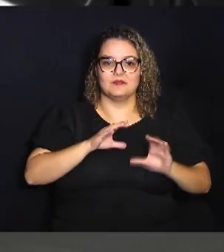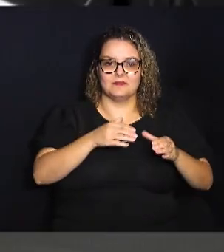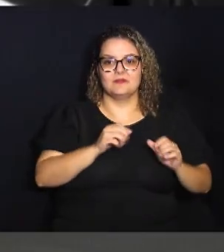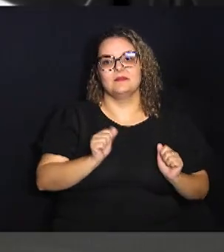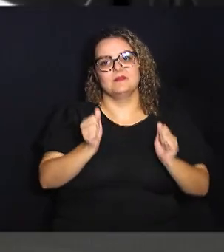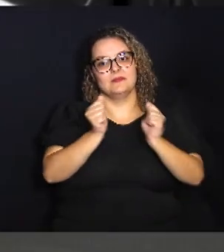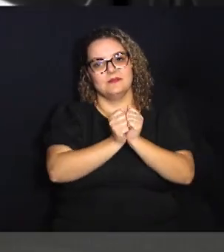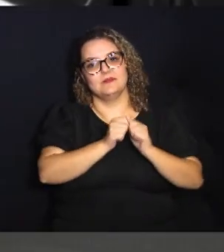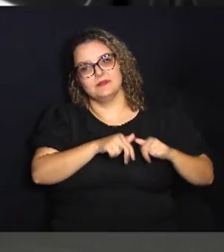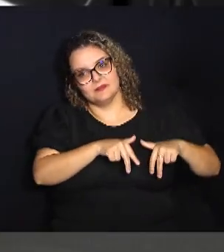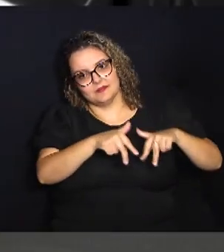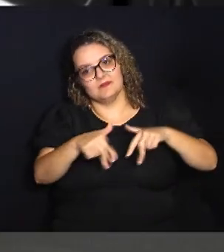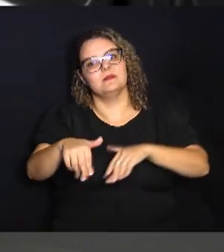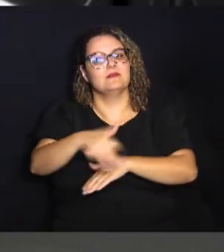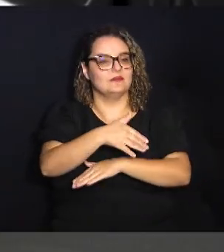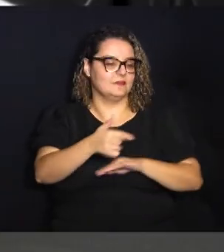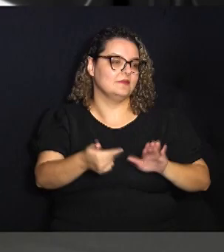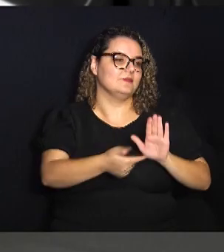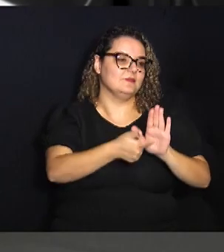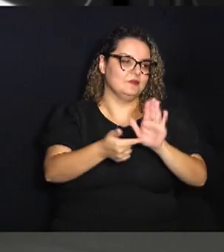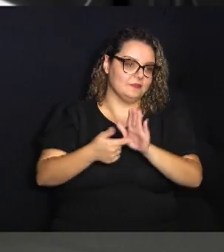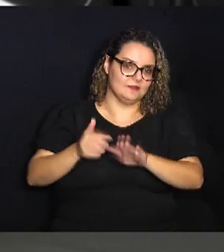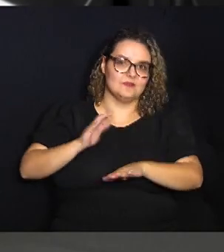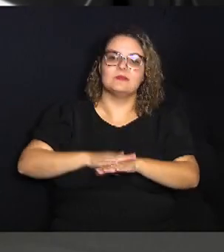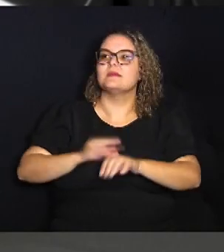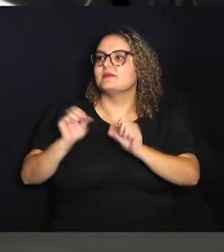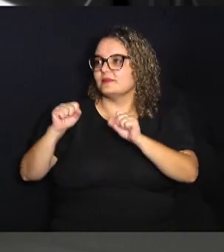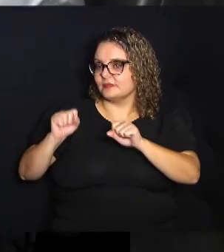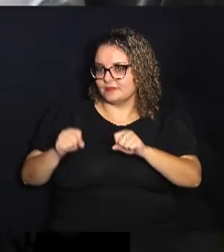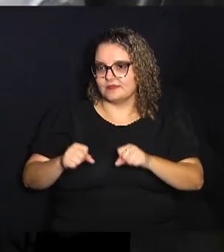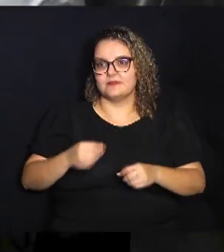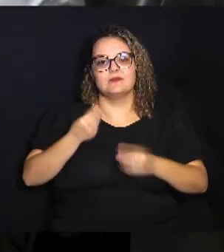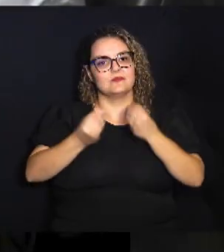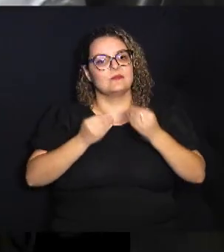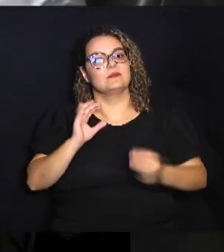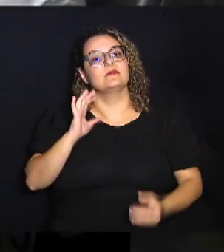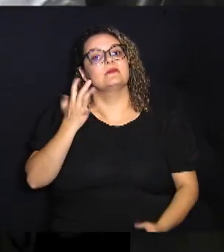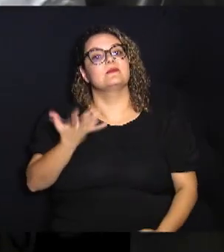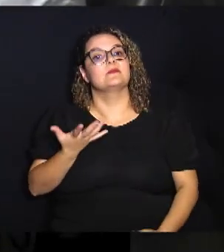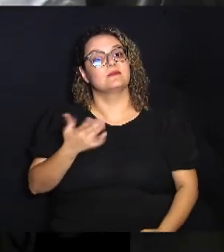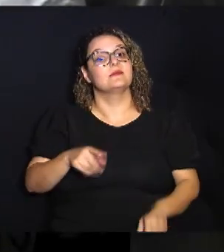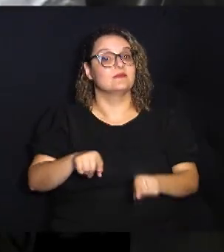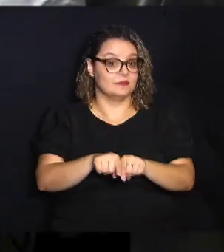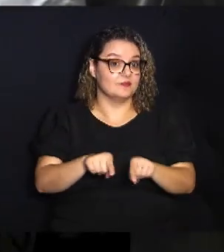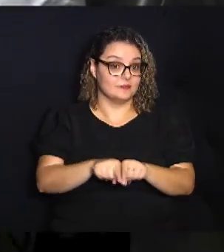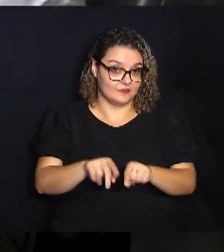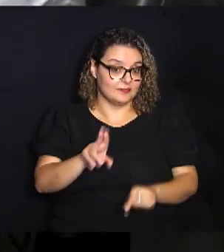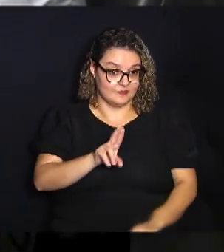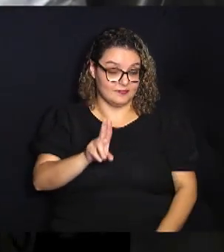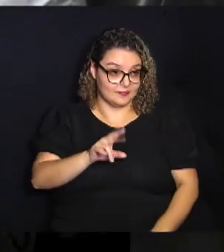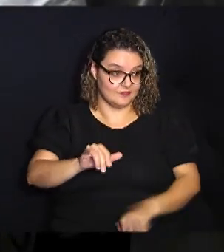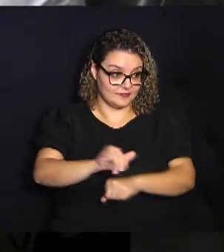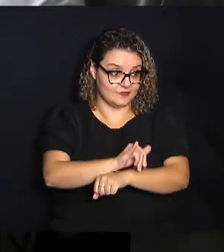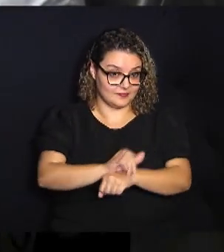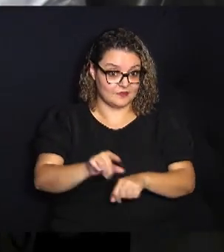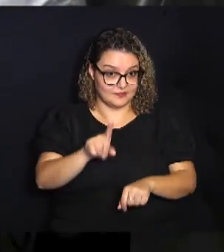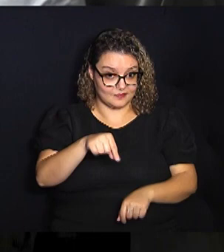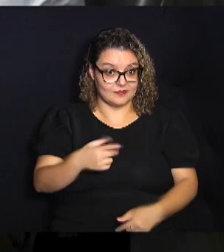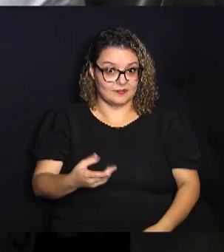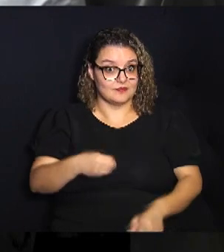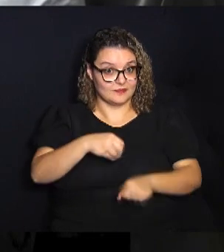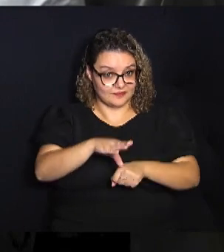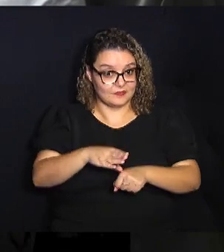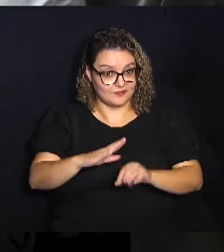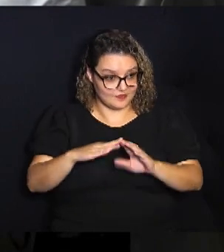ele até as ruas para mostrar as atividades Isso. parlamentares. Como tem sido, inclusive, também usar essas outras ferramentas, né, que são as indicações